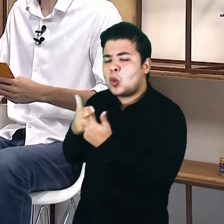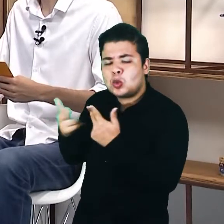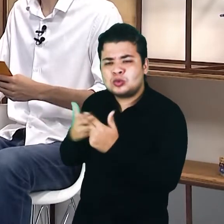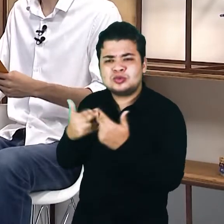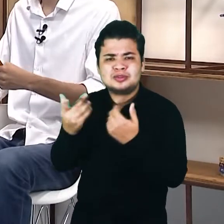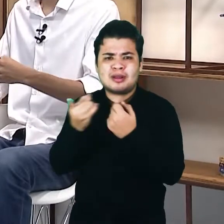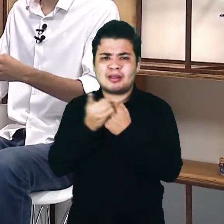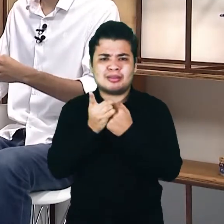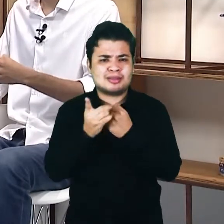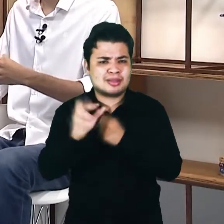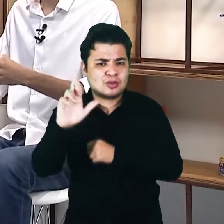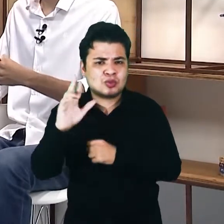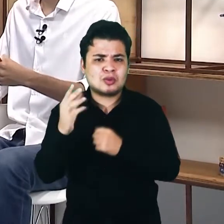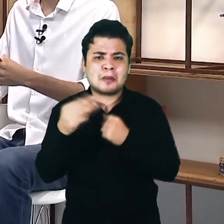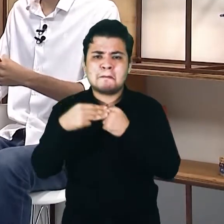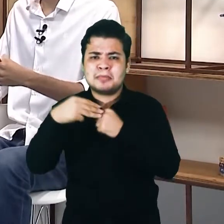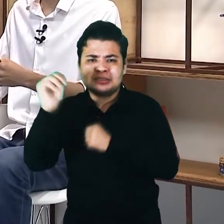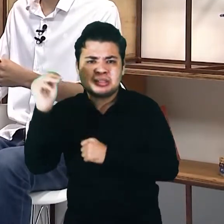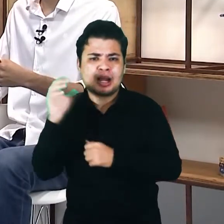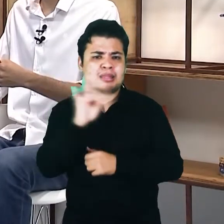né, TCC,